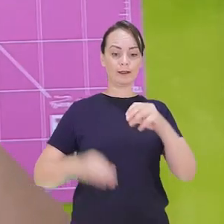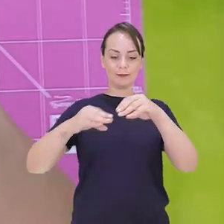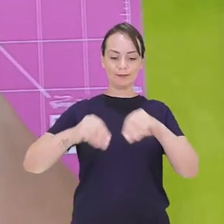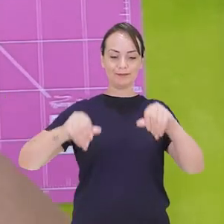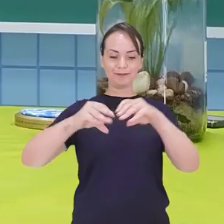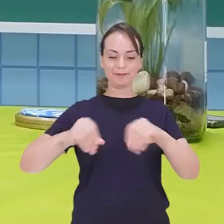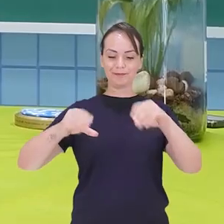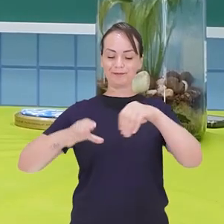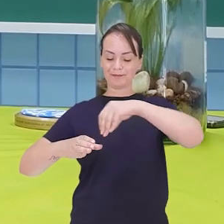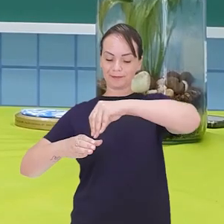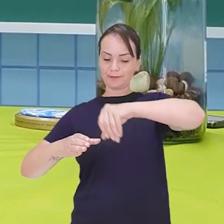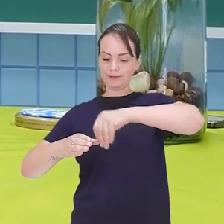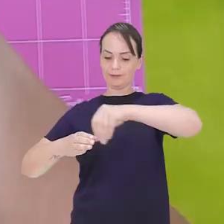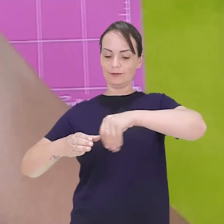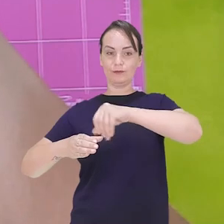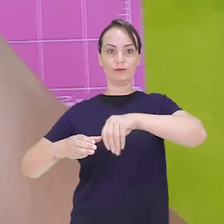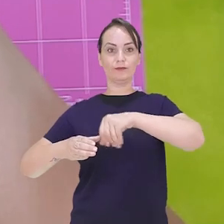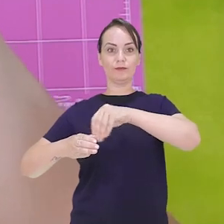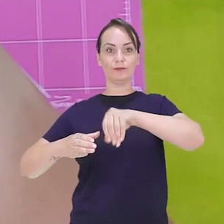Espalhando. Terra.